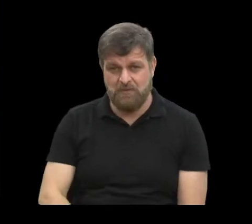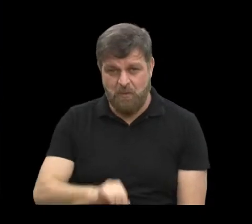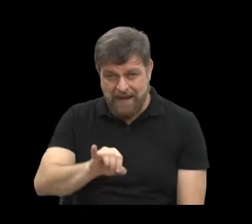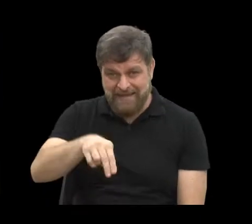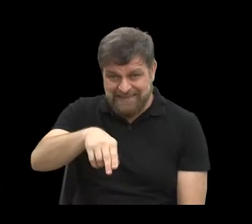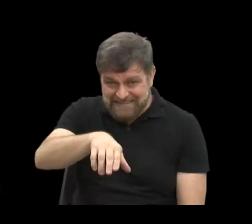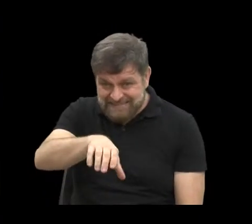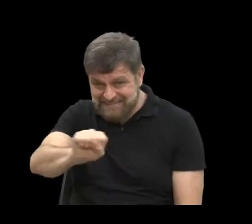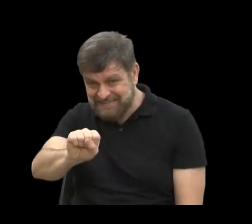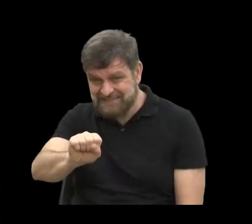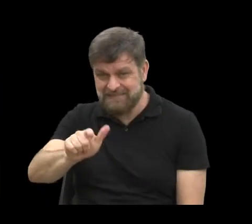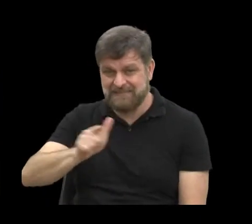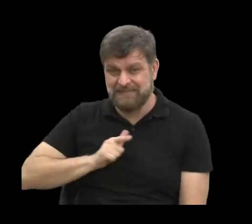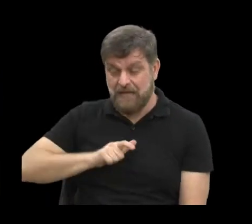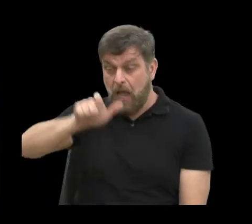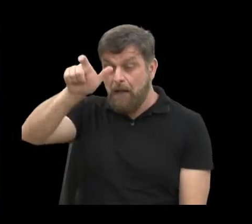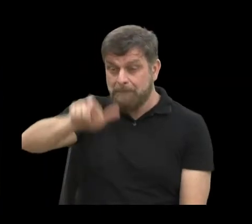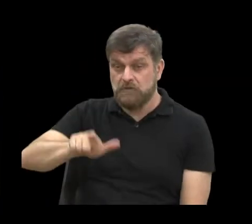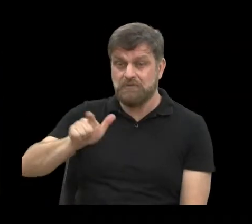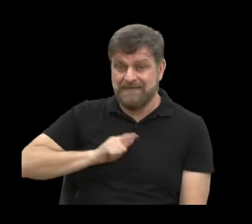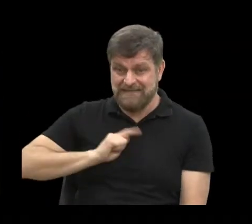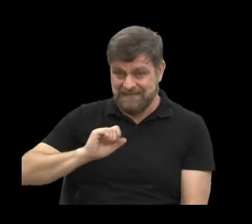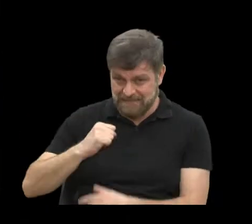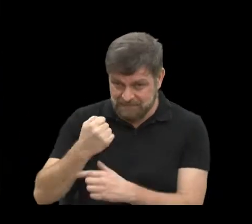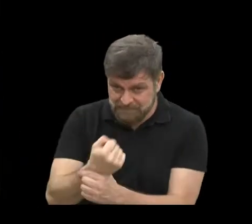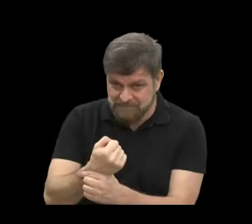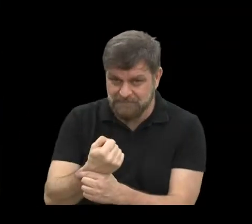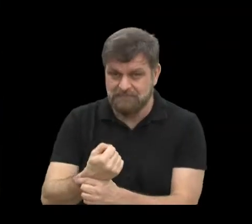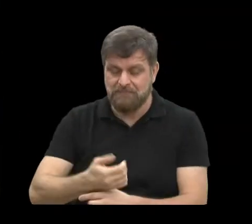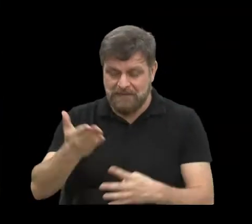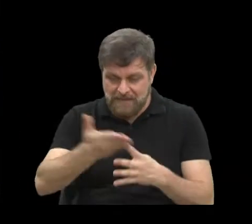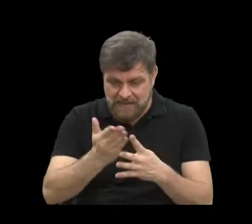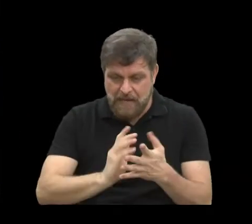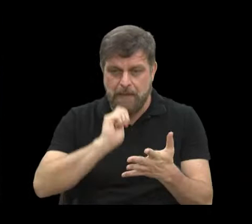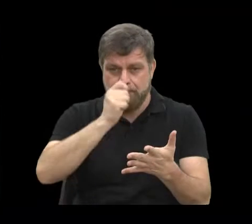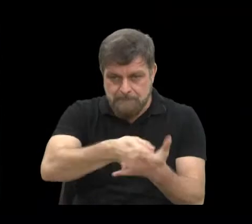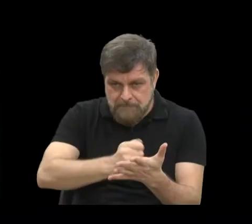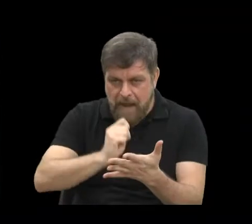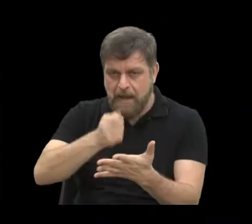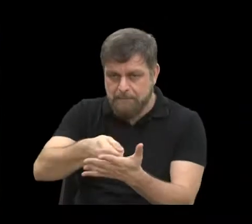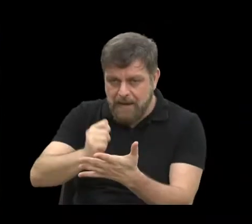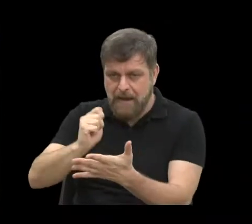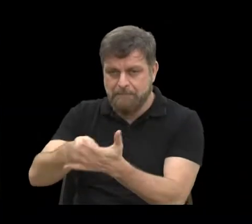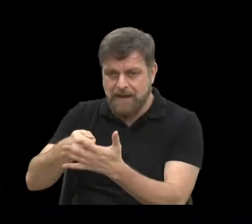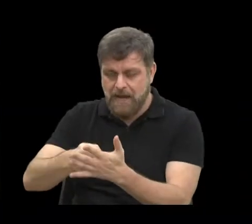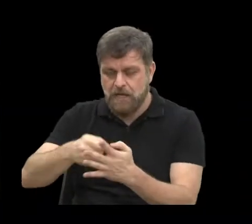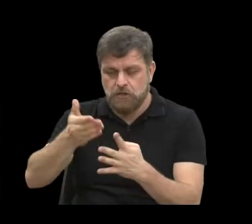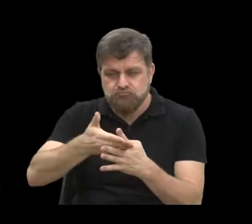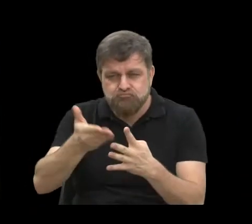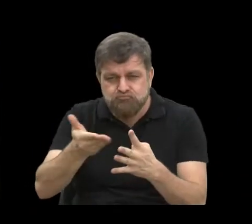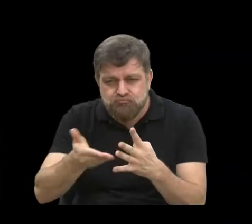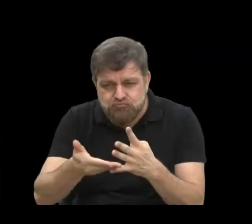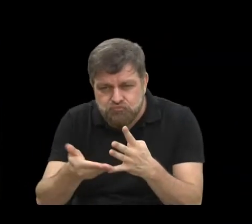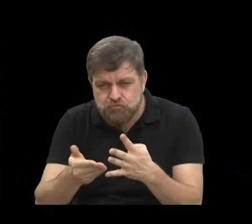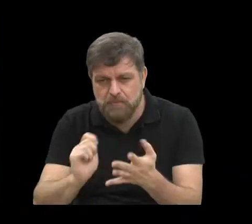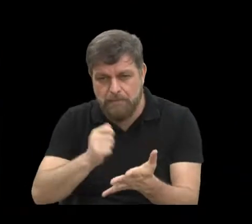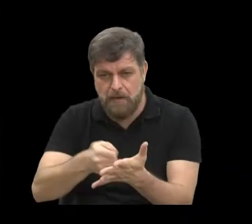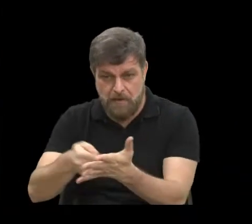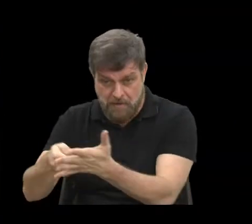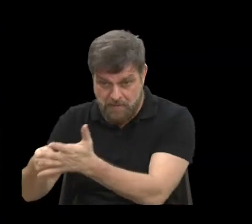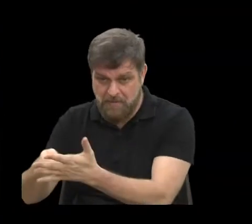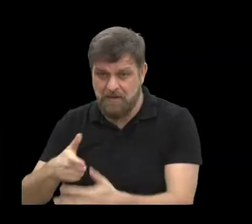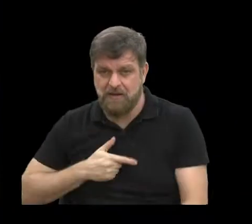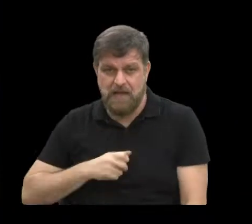social. Então, são para os segurados, para as pessoas que contribuem, ok? A gente está falando da